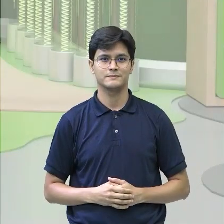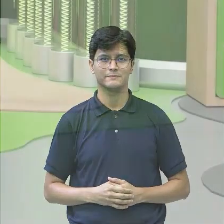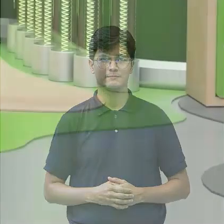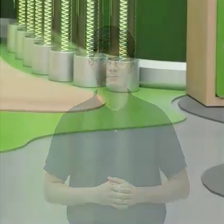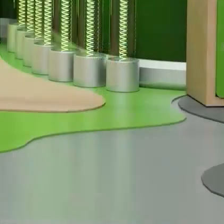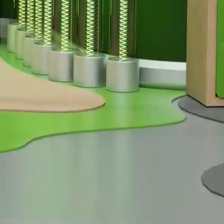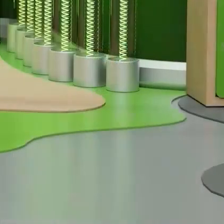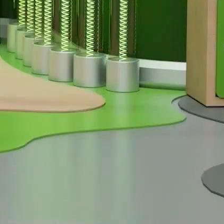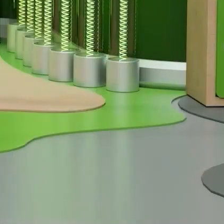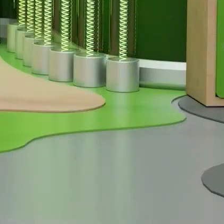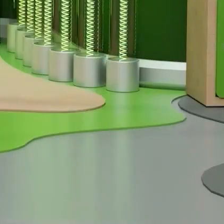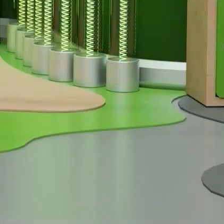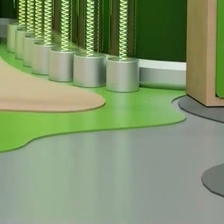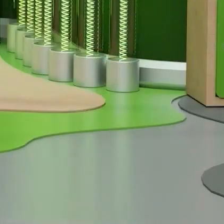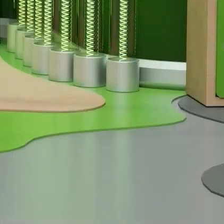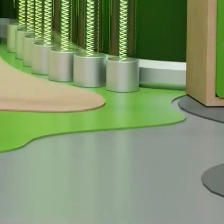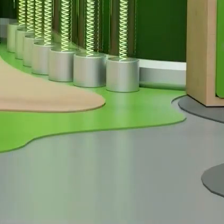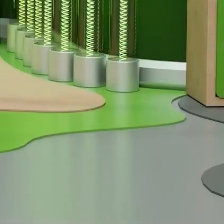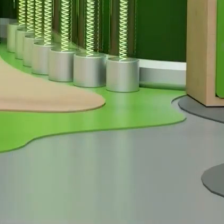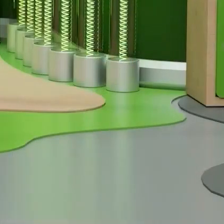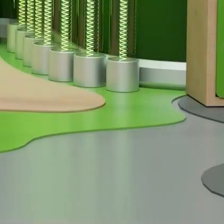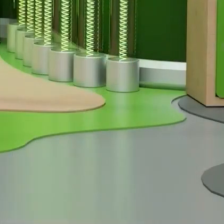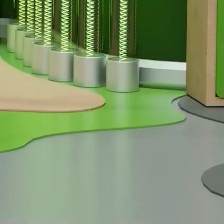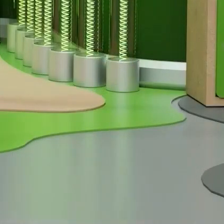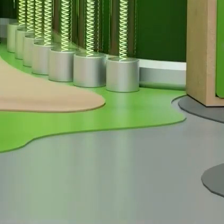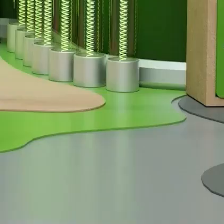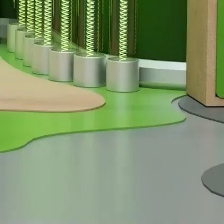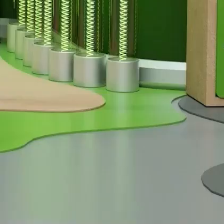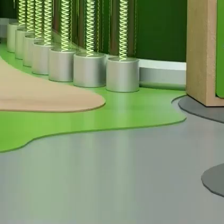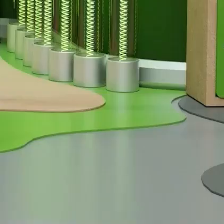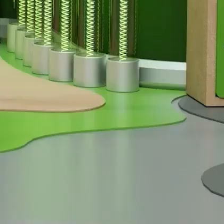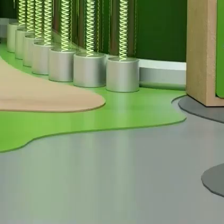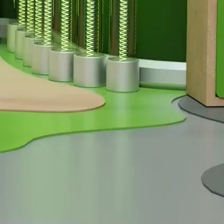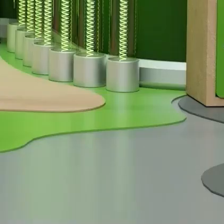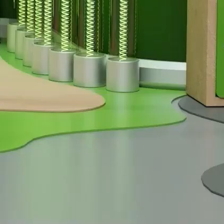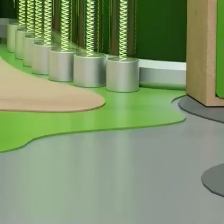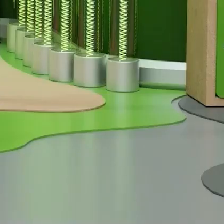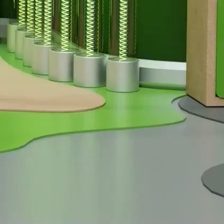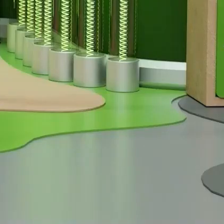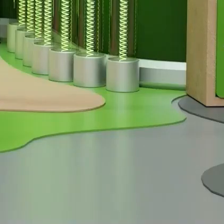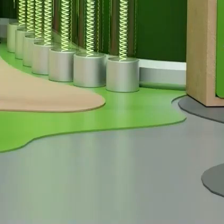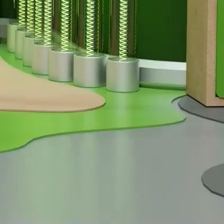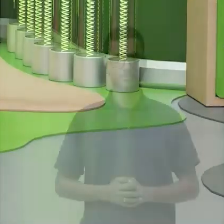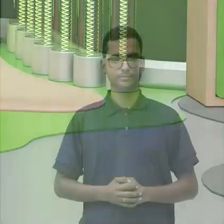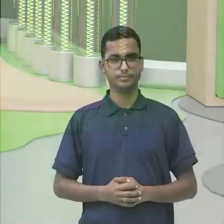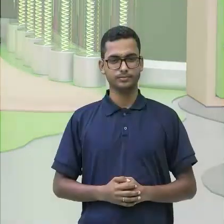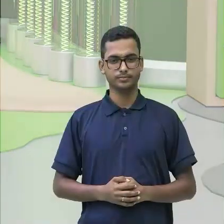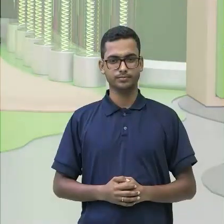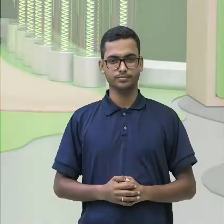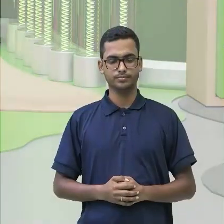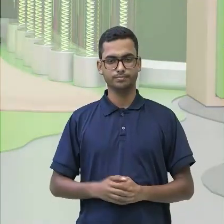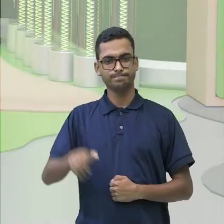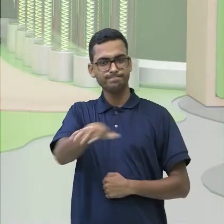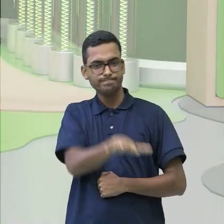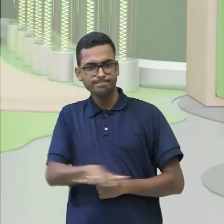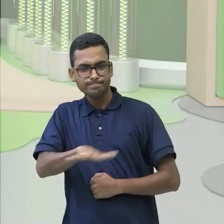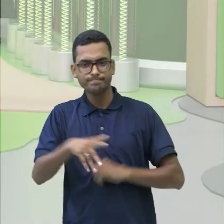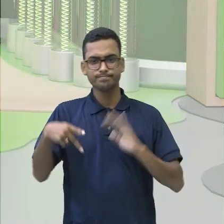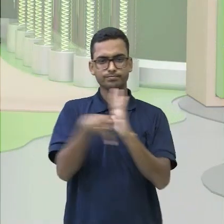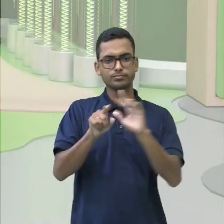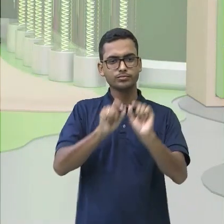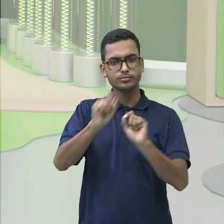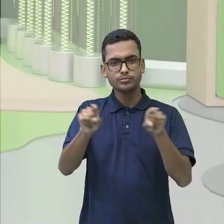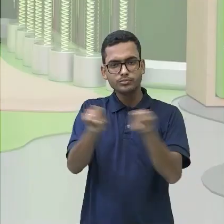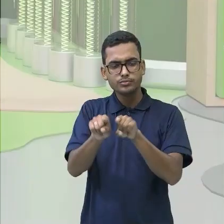de animais, tá? Em uma determinada zona, que é a zona polar ártica, né? Nesse local ali vai ter uma diversidade menor